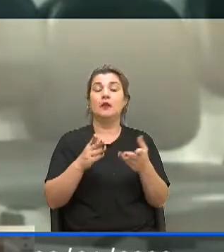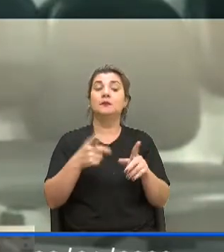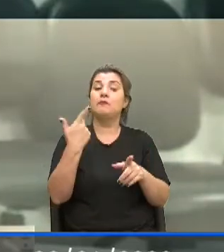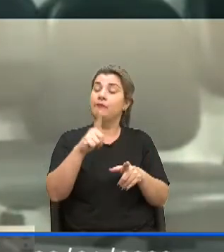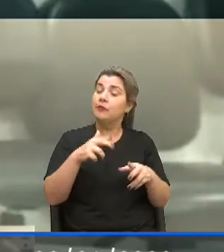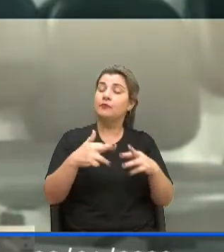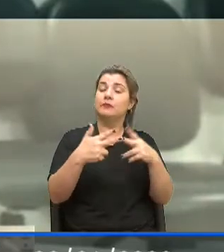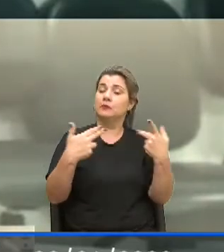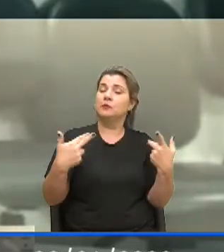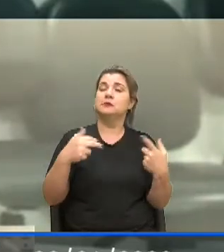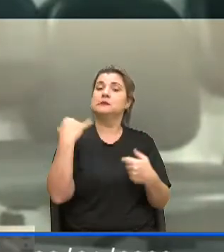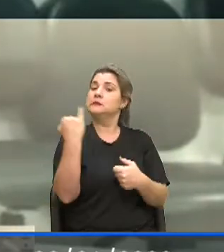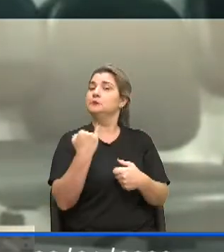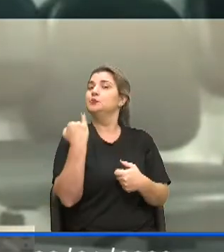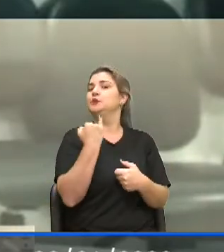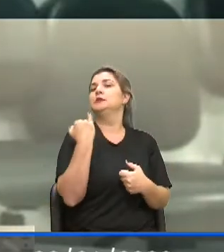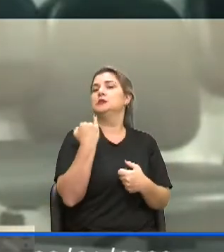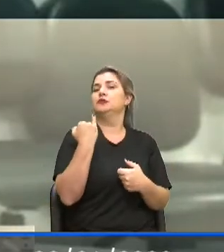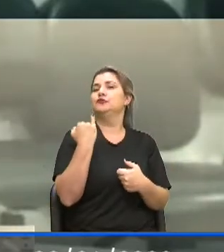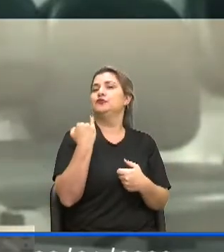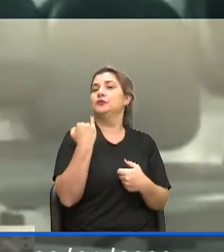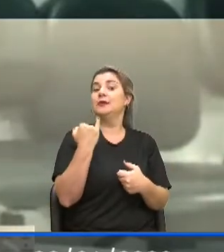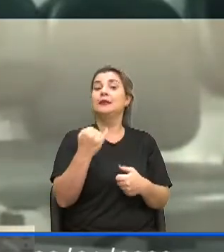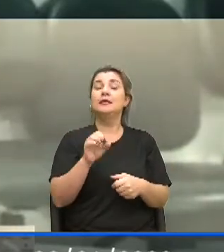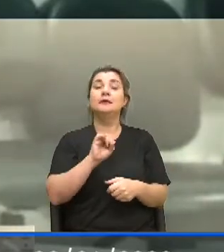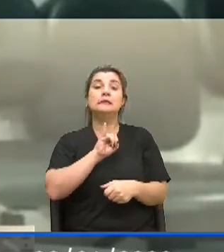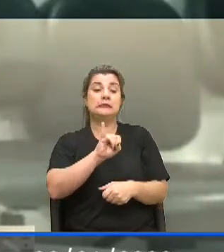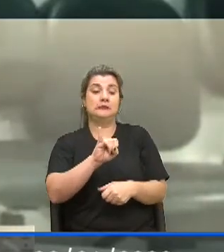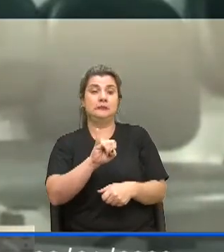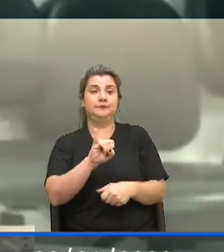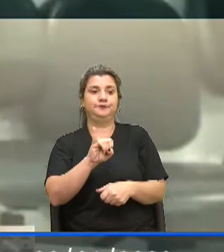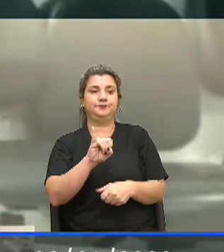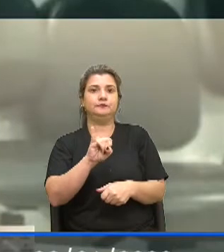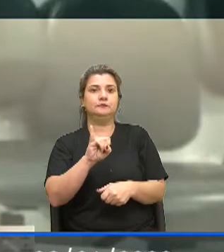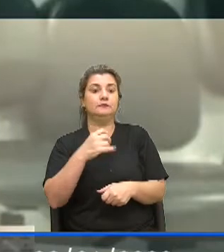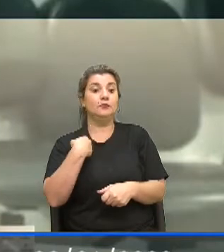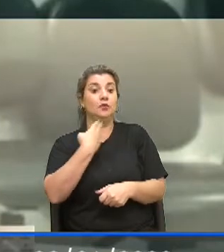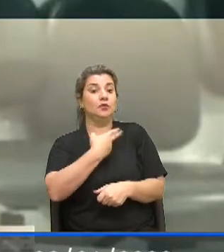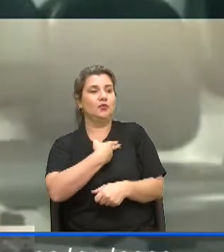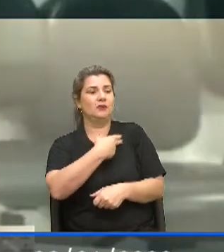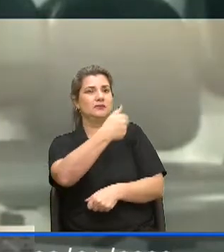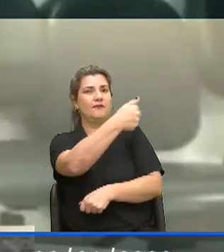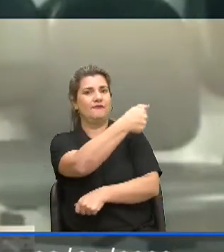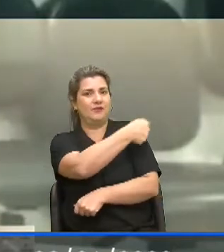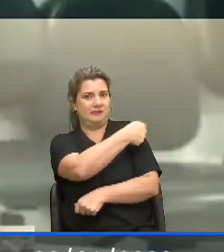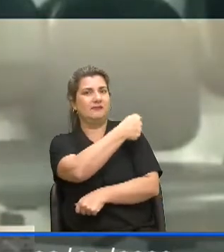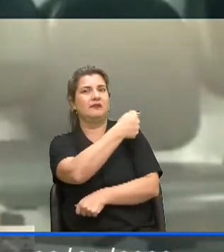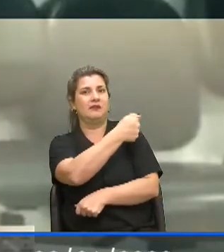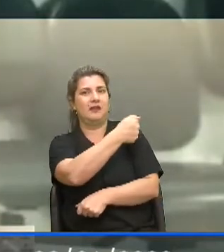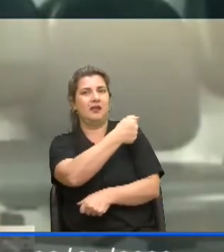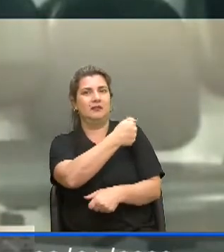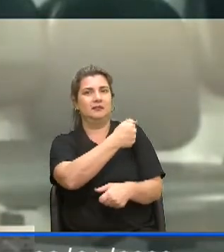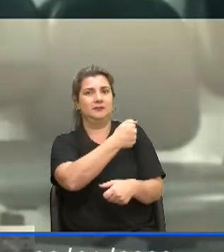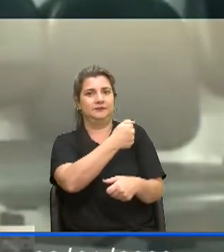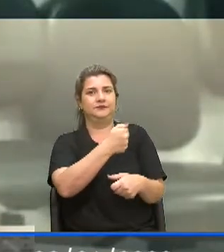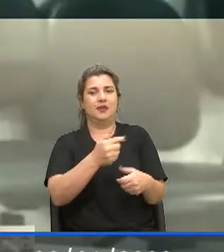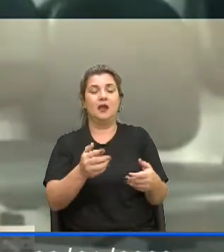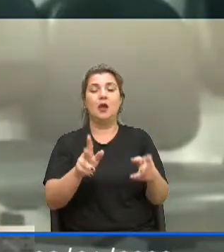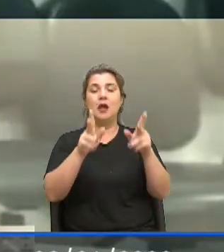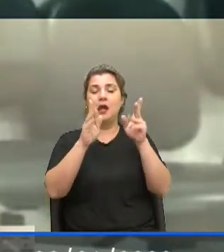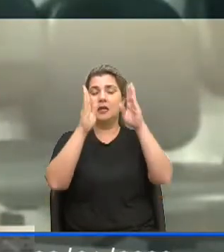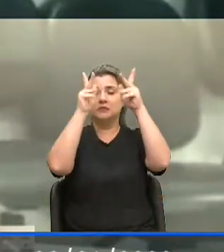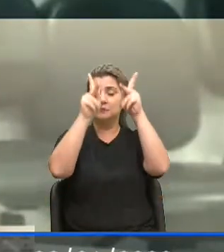que saber é que, à medida que nós vacinarmos as populações hoje, que estão elencadas como populações de